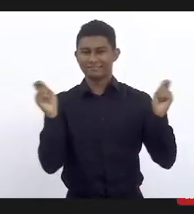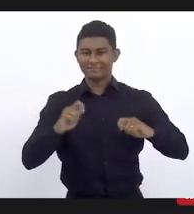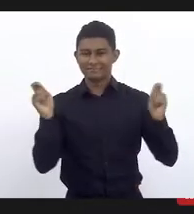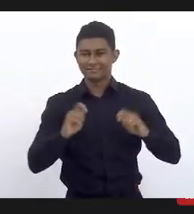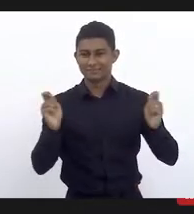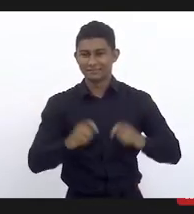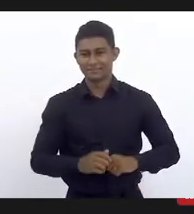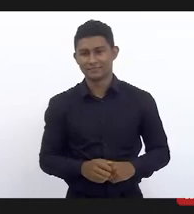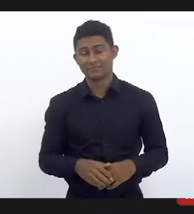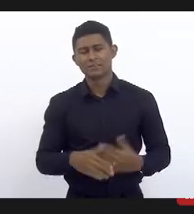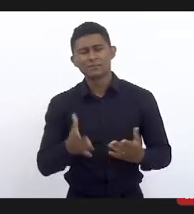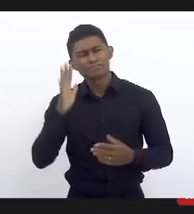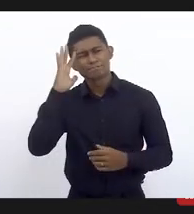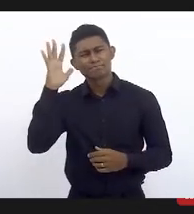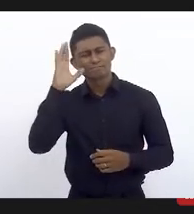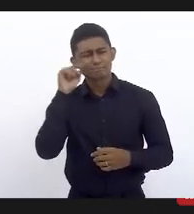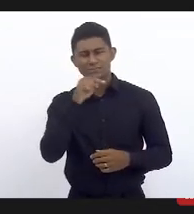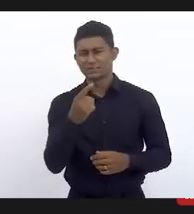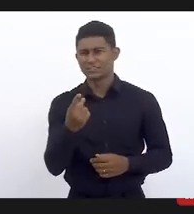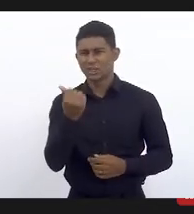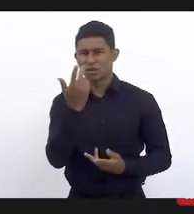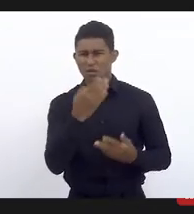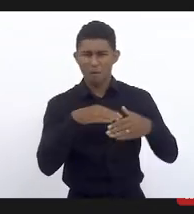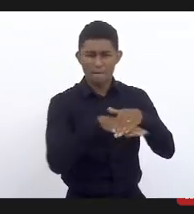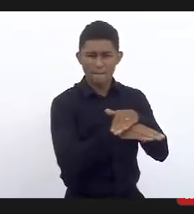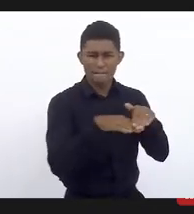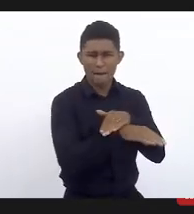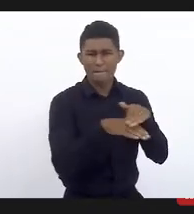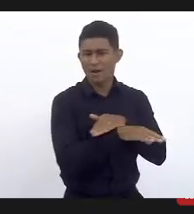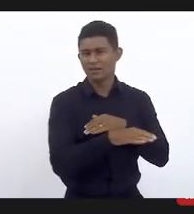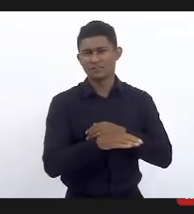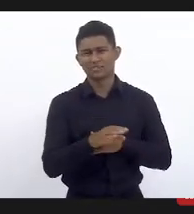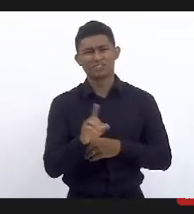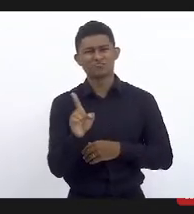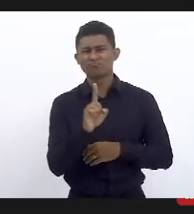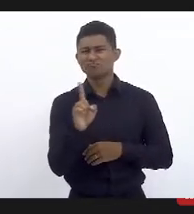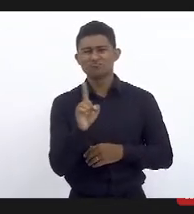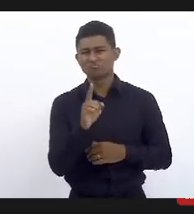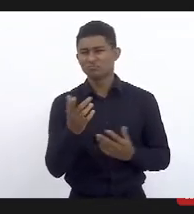Então, essa ideia de poupança é uma ideia reacionária, que não existe,